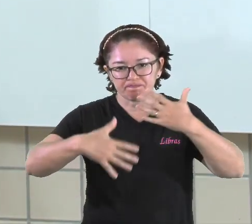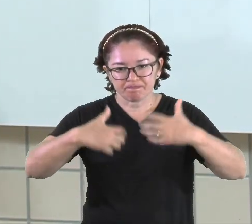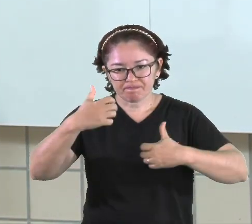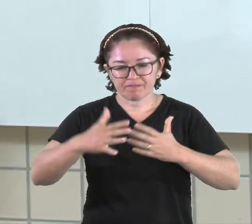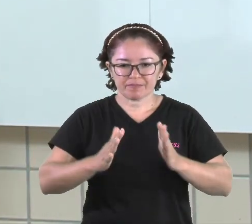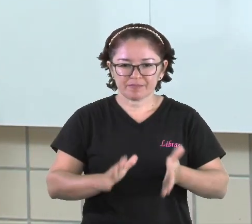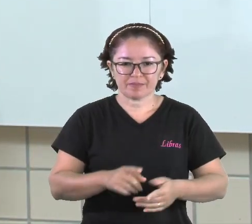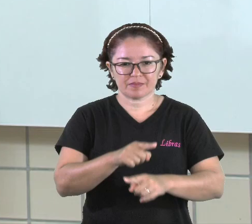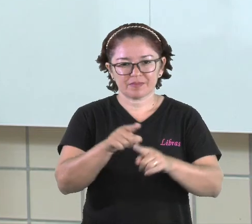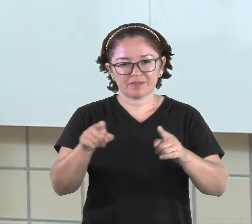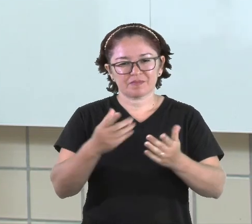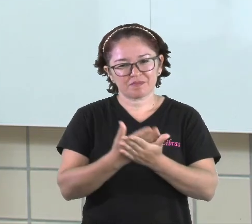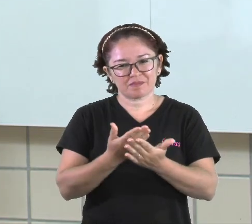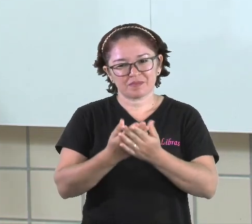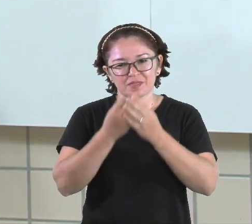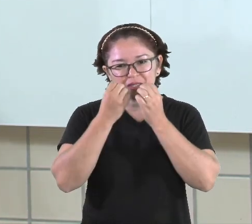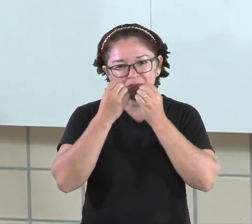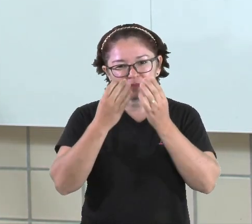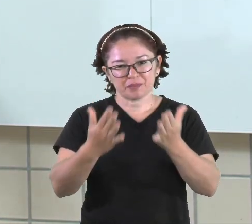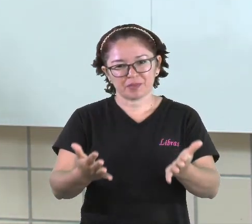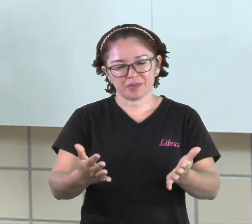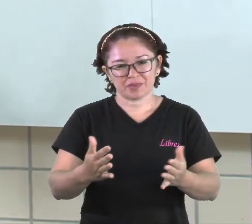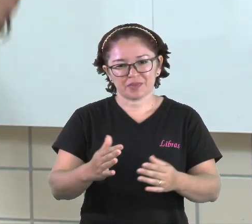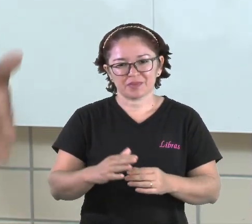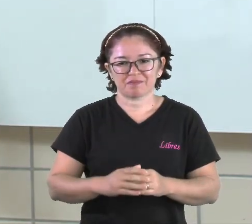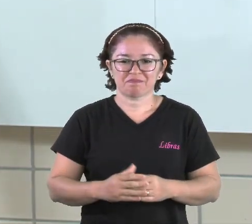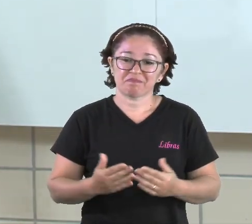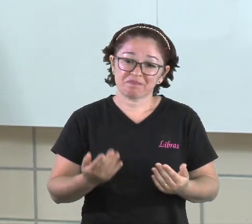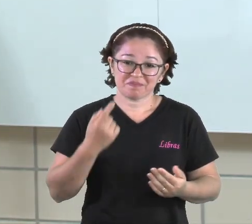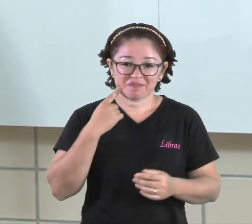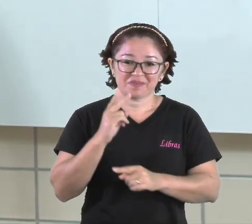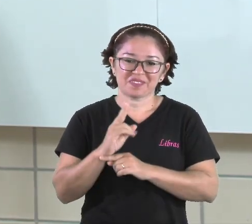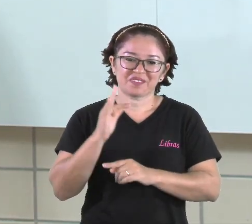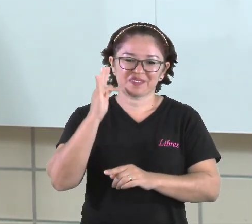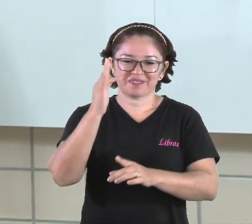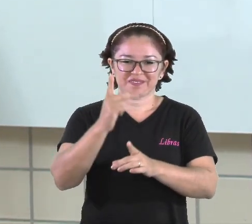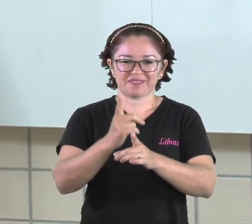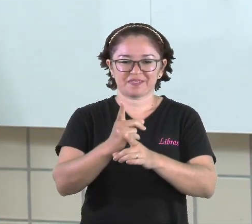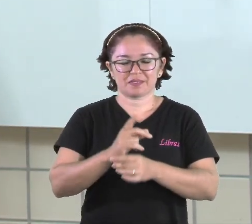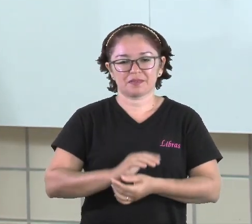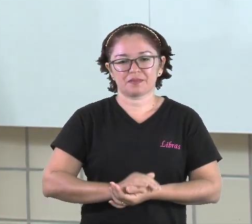aula. Bons estudos para vocês e até os nossos próximos encontros.